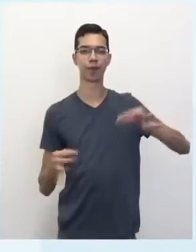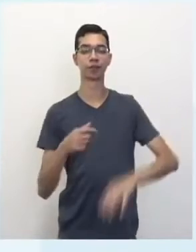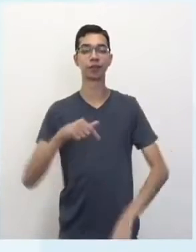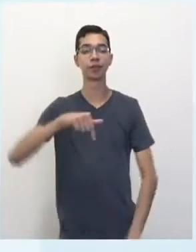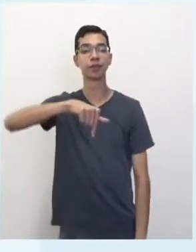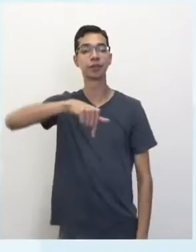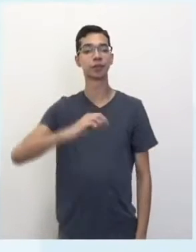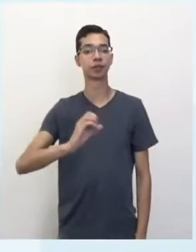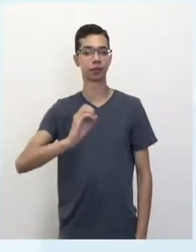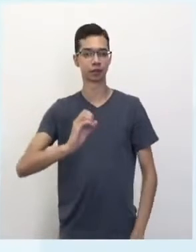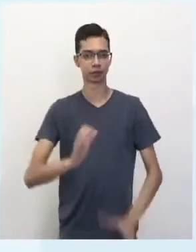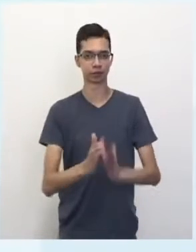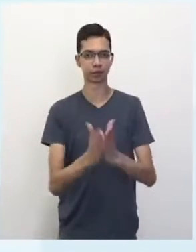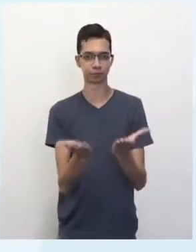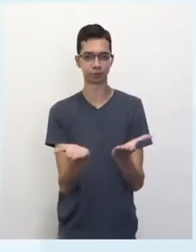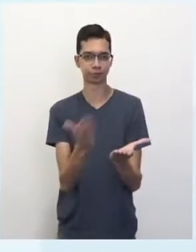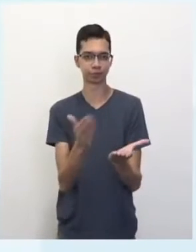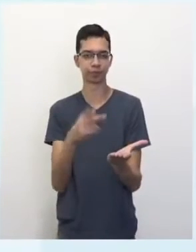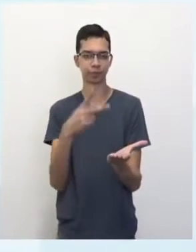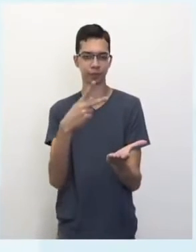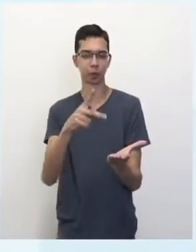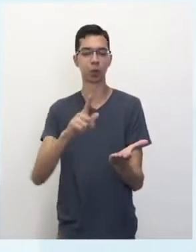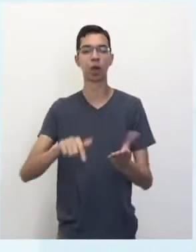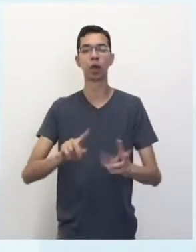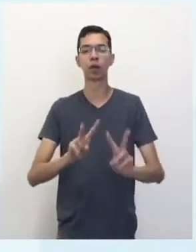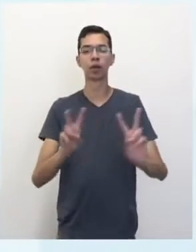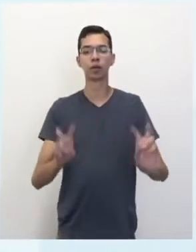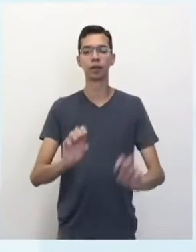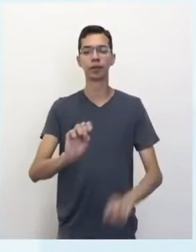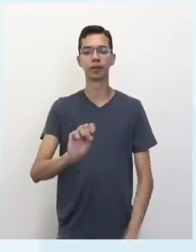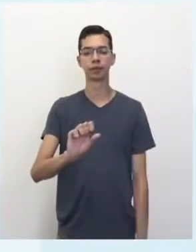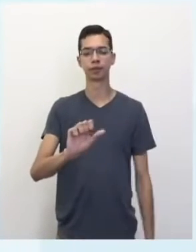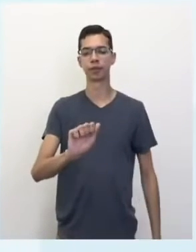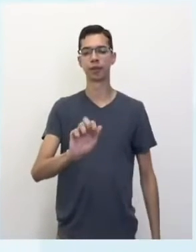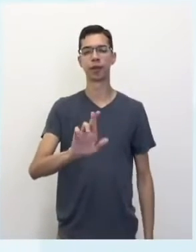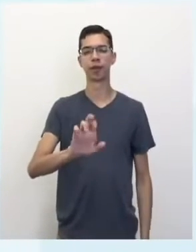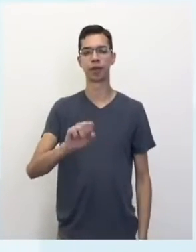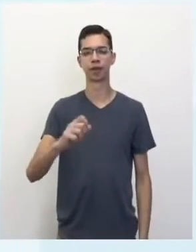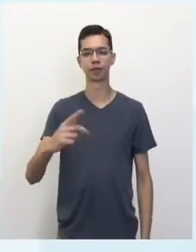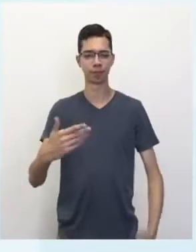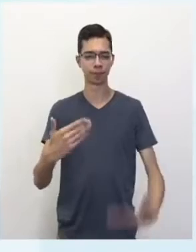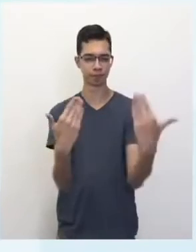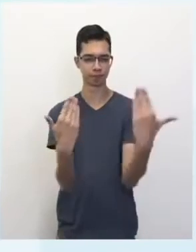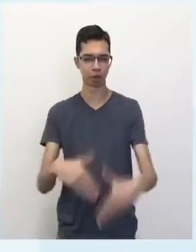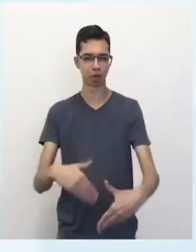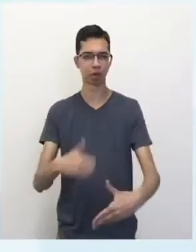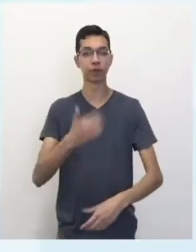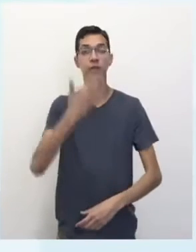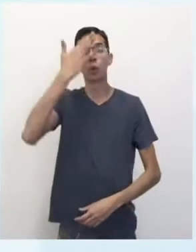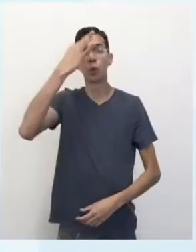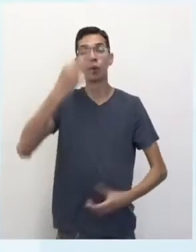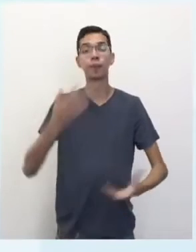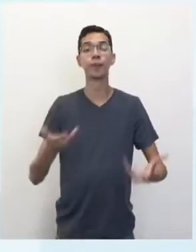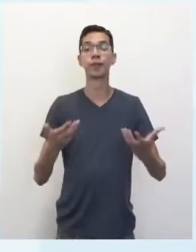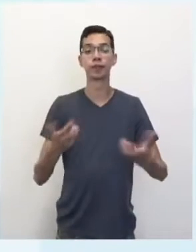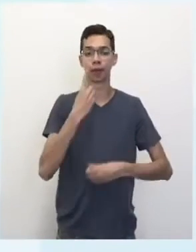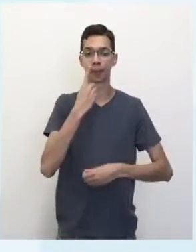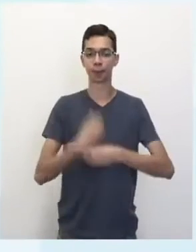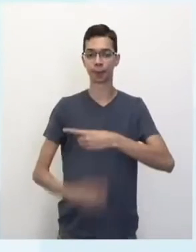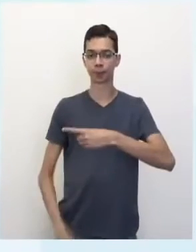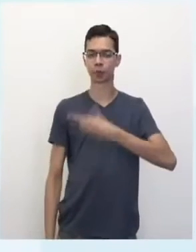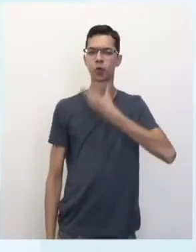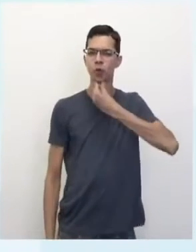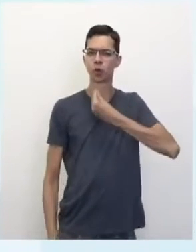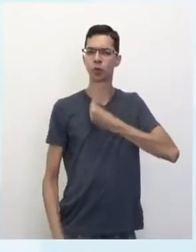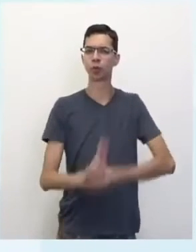fala aí sobre, que é do Saresp, né? Que fala aí sobre os ângulos. Aí eu quero entender com vocês, ó. Lourenço estava com um